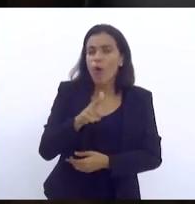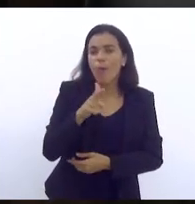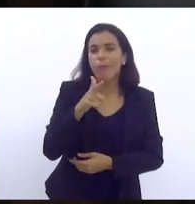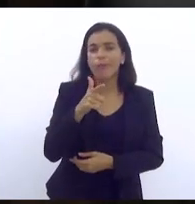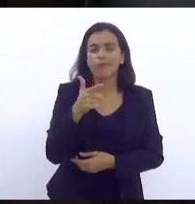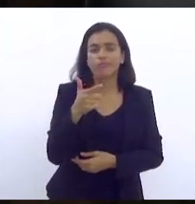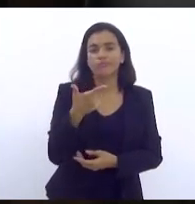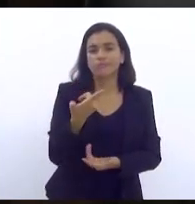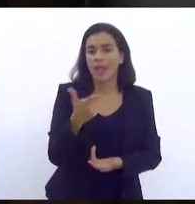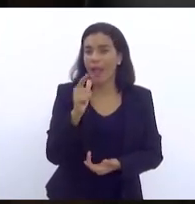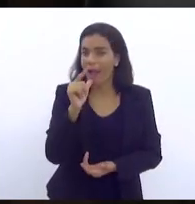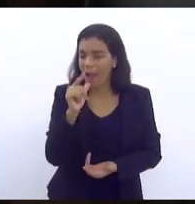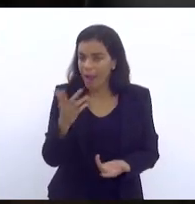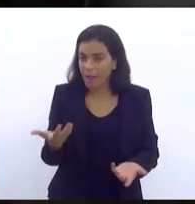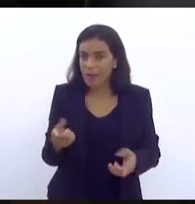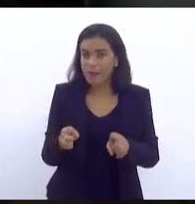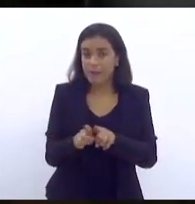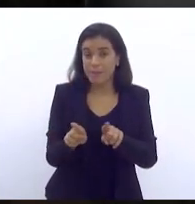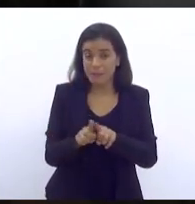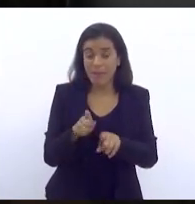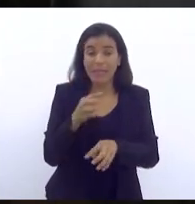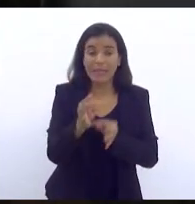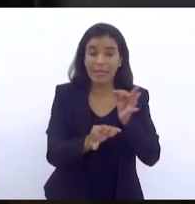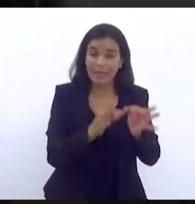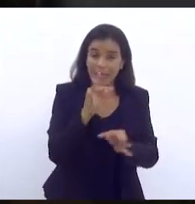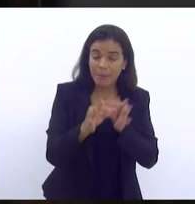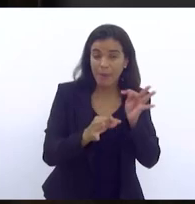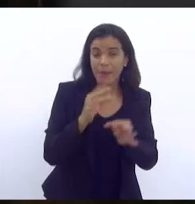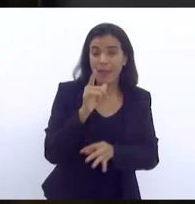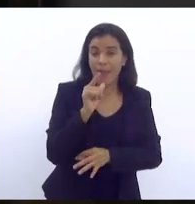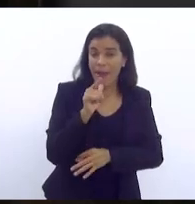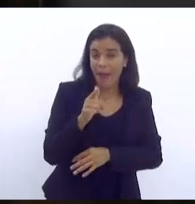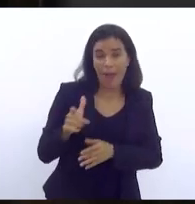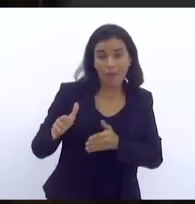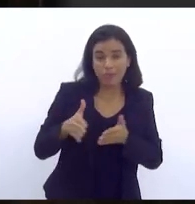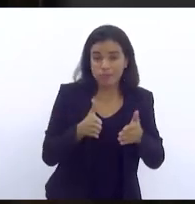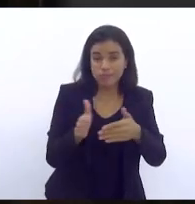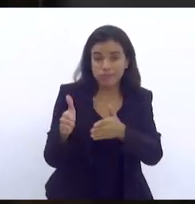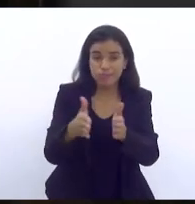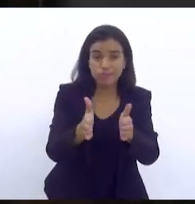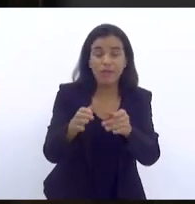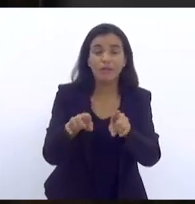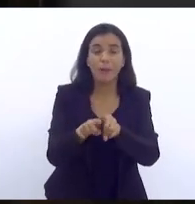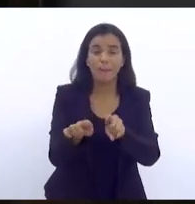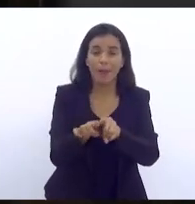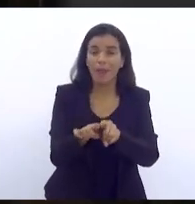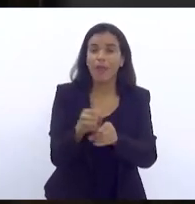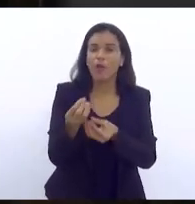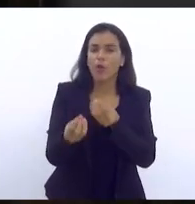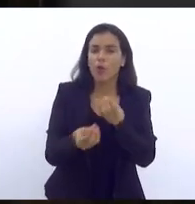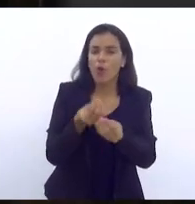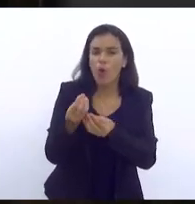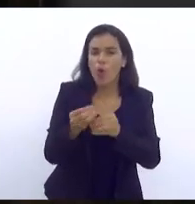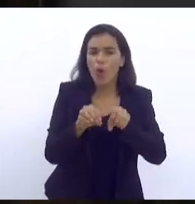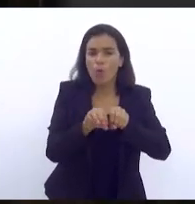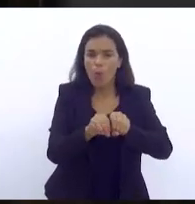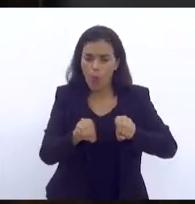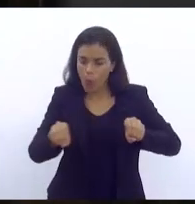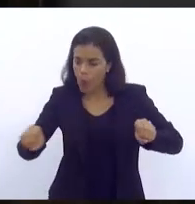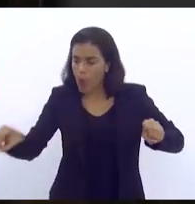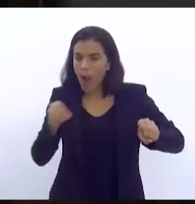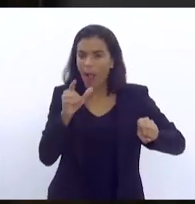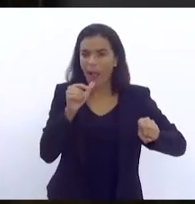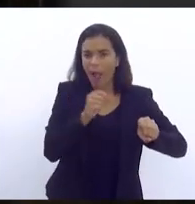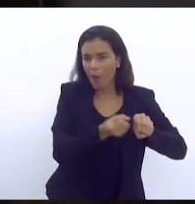é preciso falar do tratamento dos afluentes é preciso falar da Encarnação de abastecimento que chega até a casa das